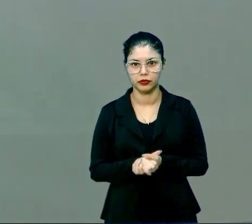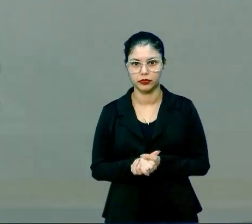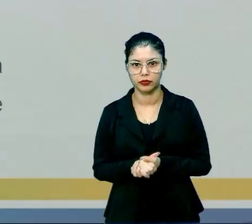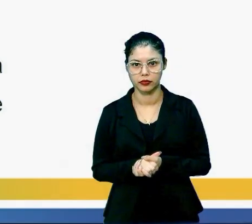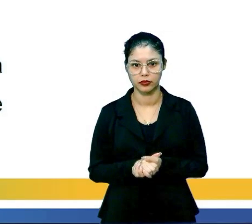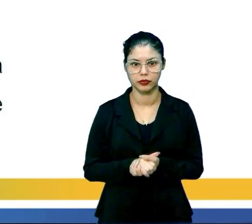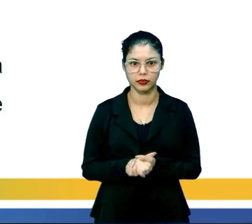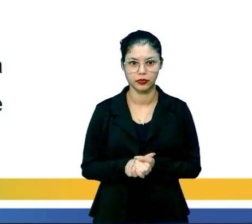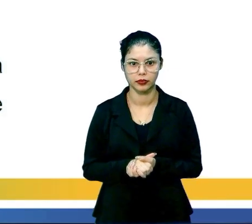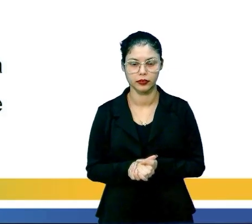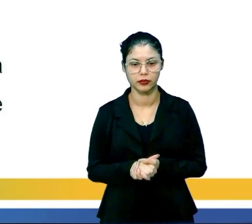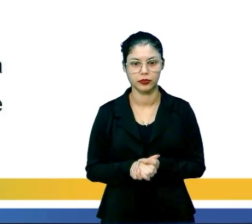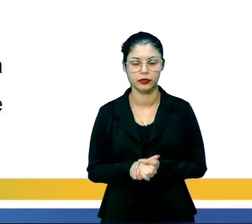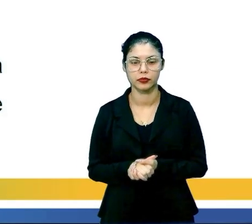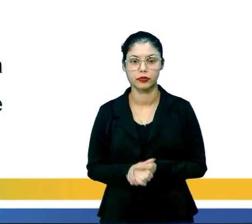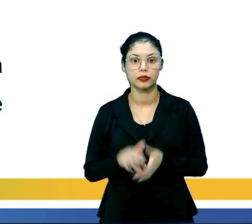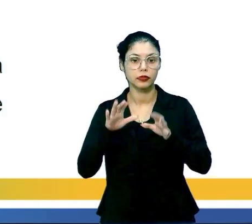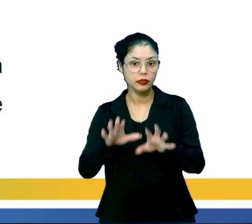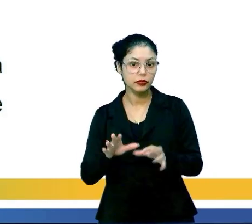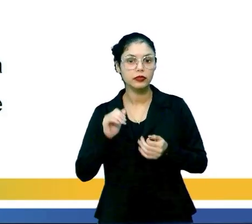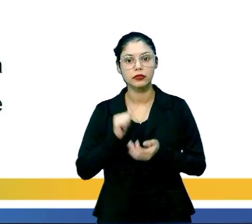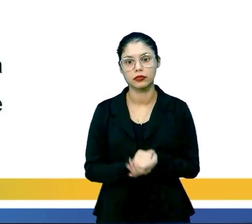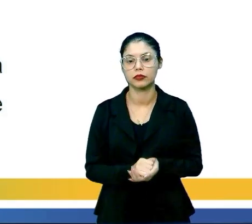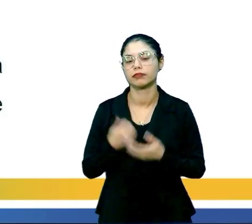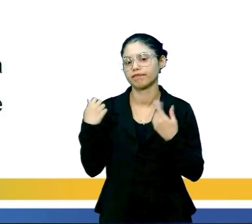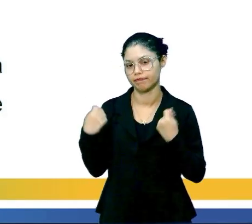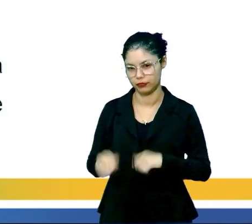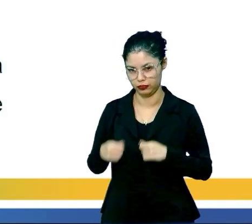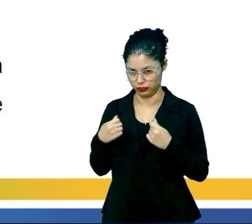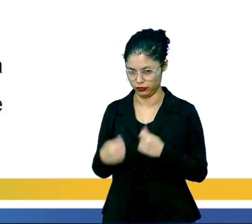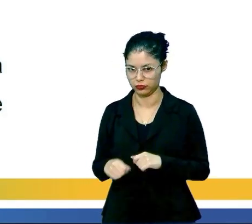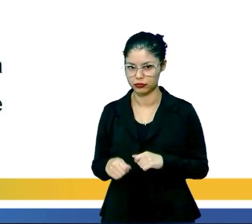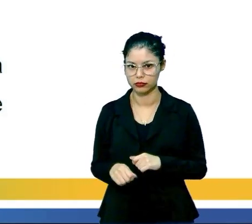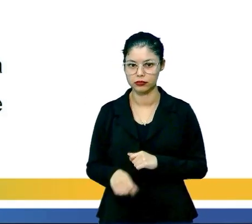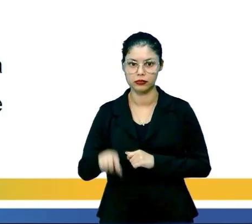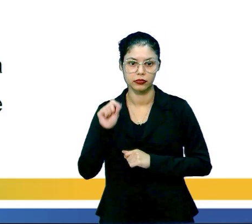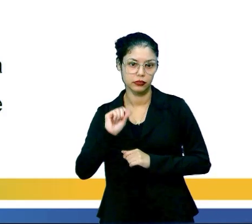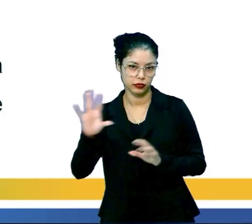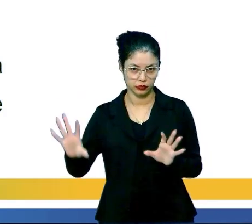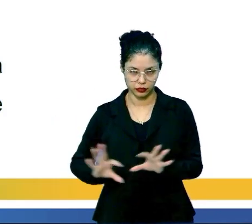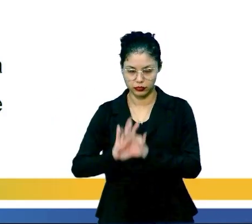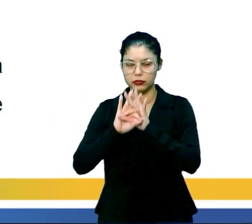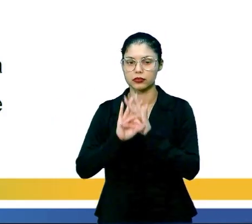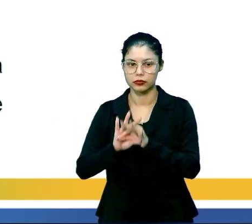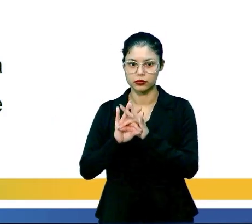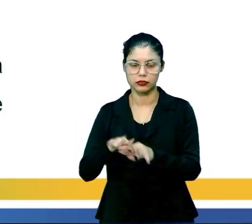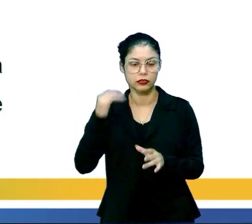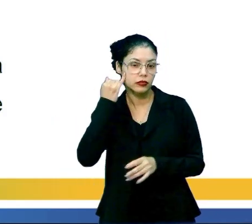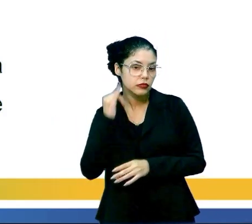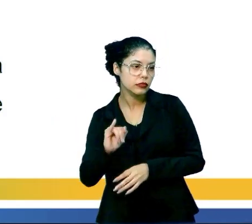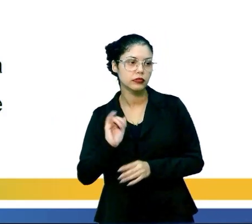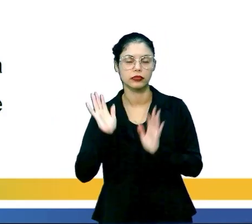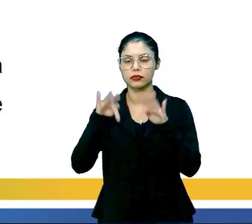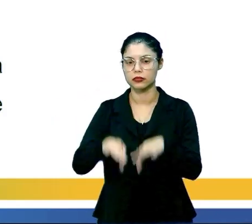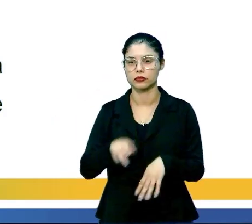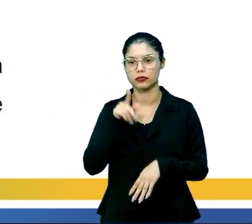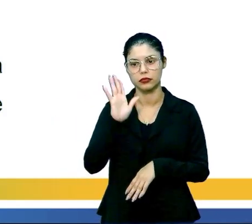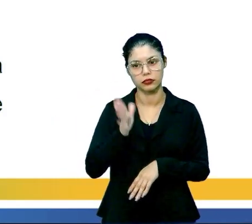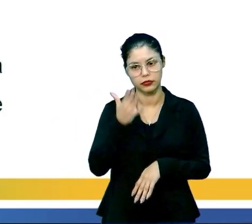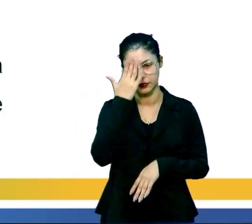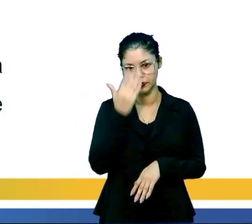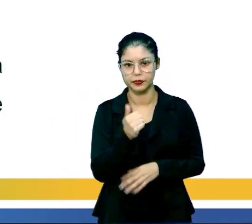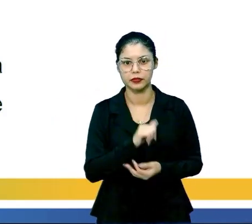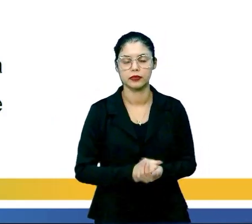o parágrafo. E aí ele diz, dessa forma, e dessa forma é um conectivo que traz uma ideia de conclusão, todos vocês